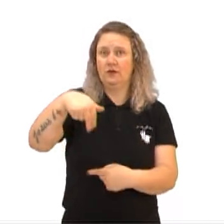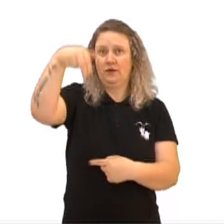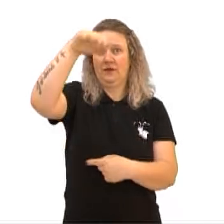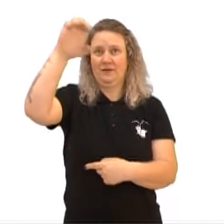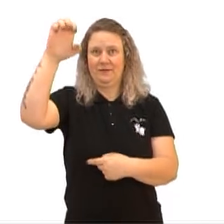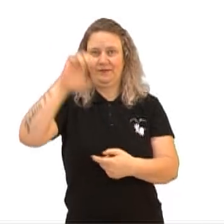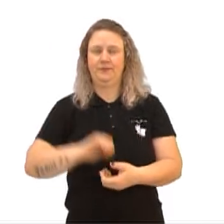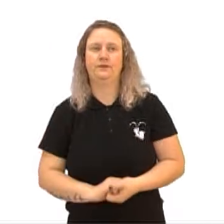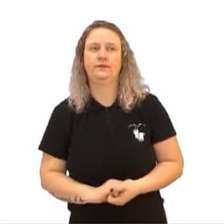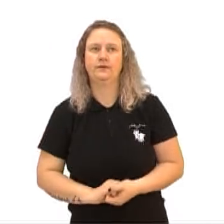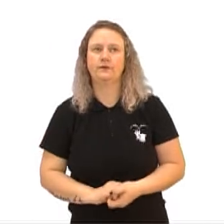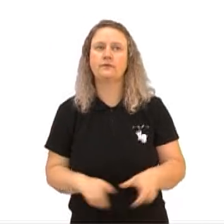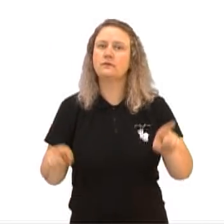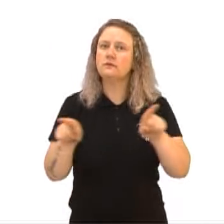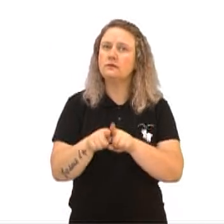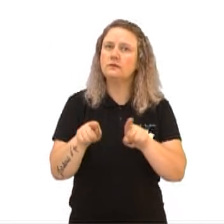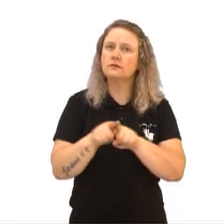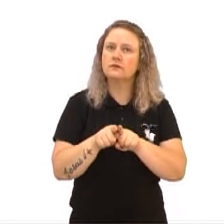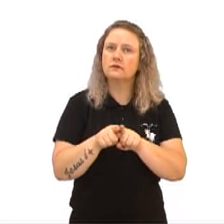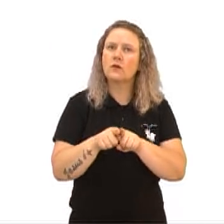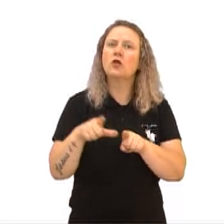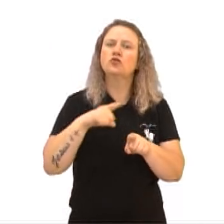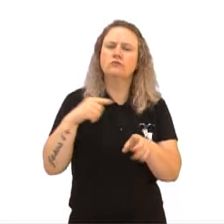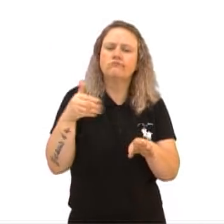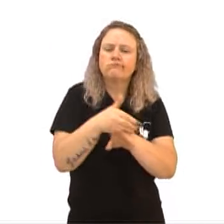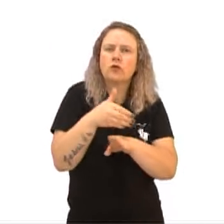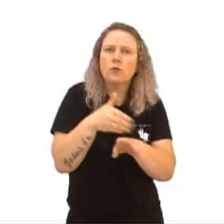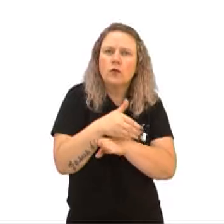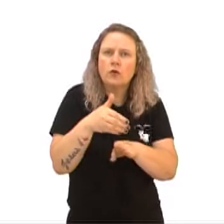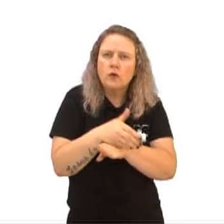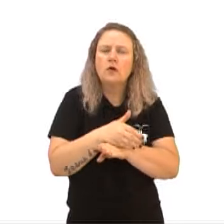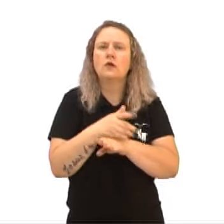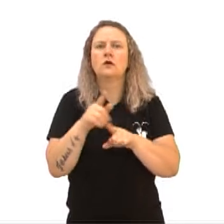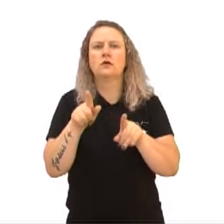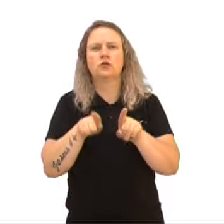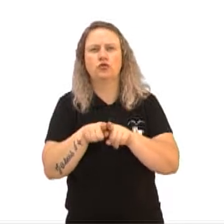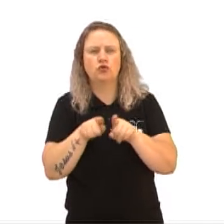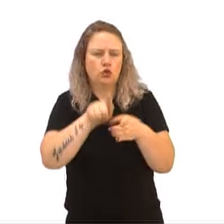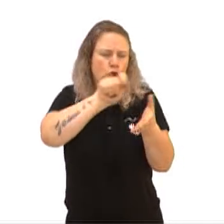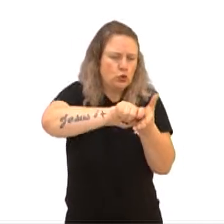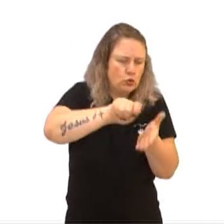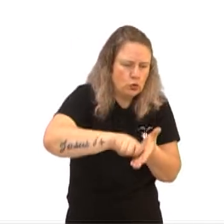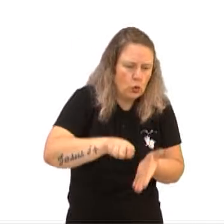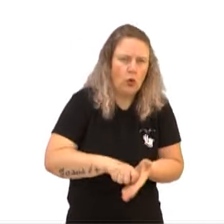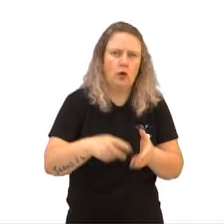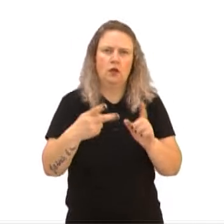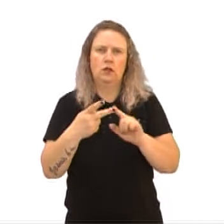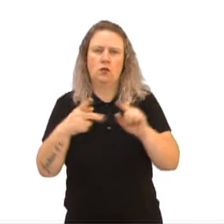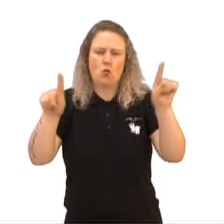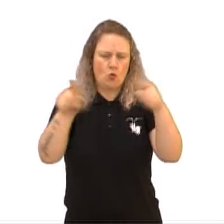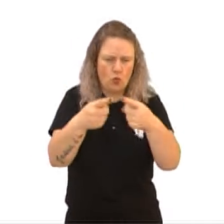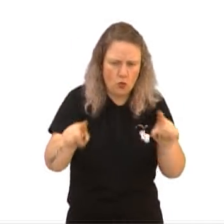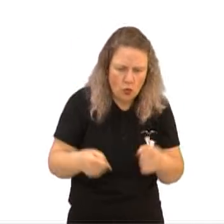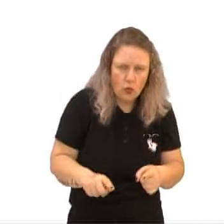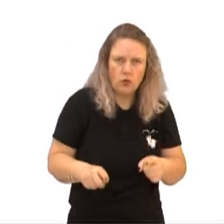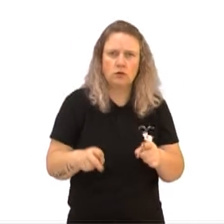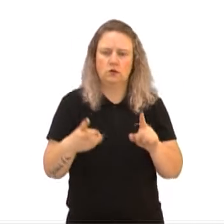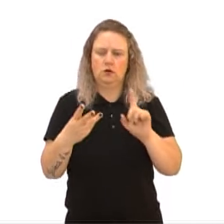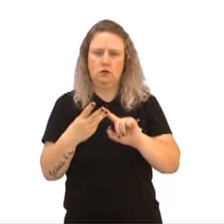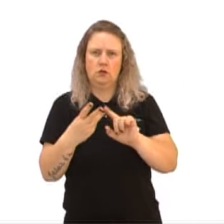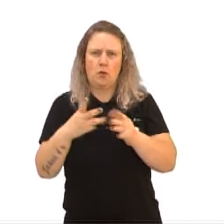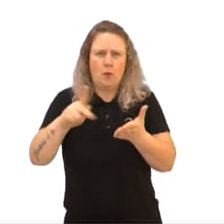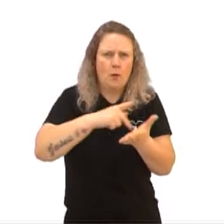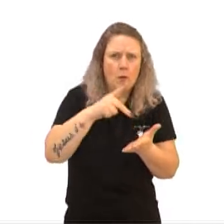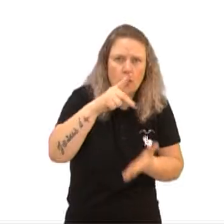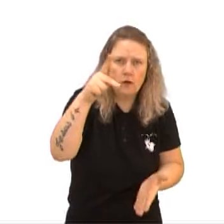de artistas de diferentes segmentos da arte brasileira, como gravuristas, escritores, músicos, atores e poetas. Então, esse movimento